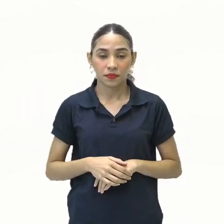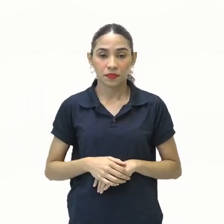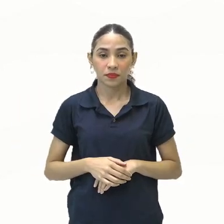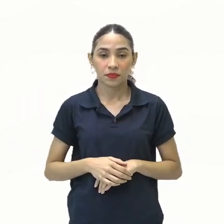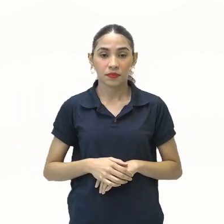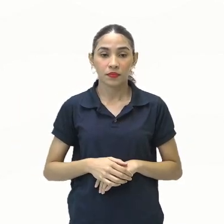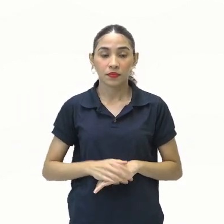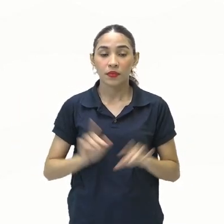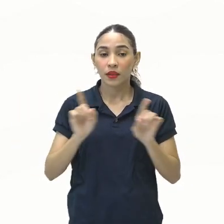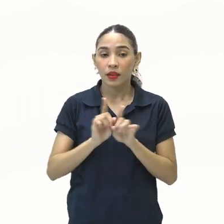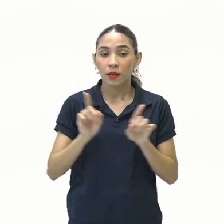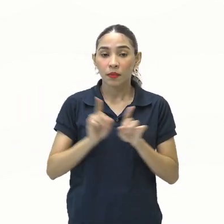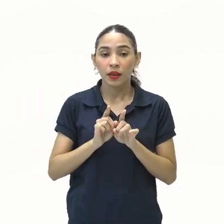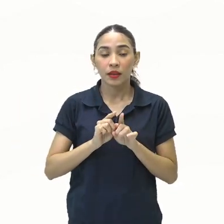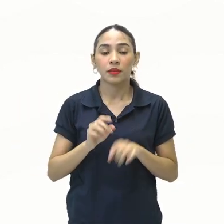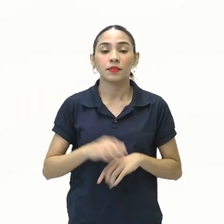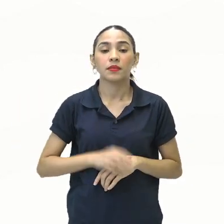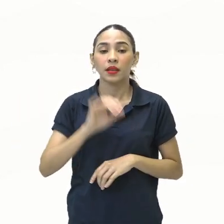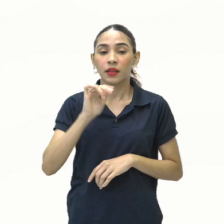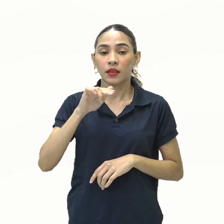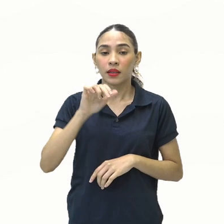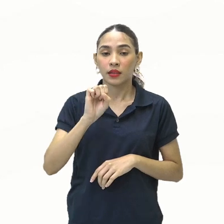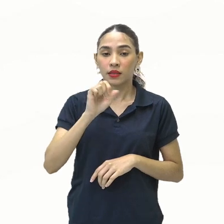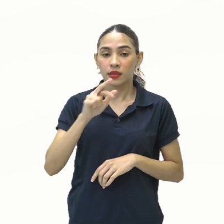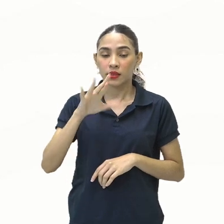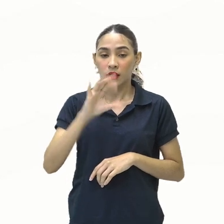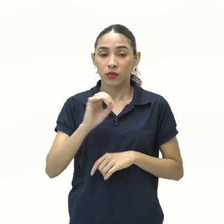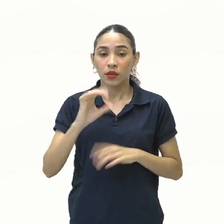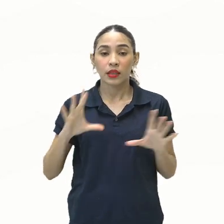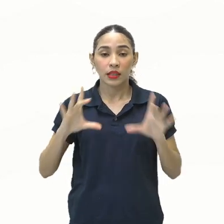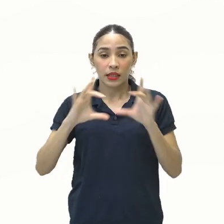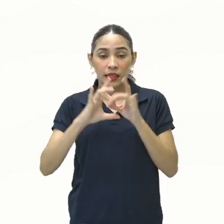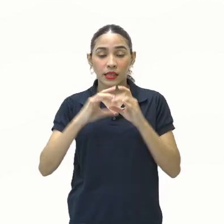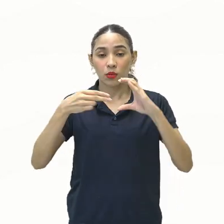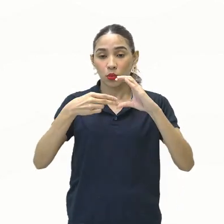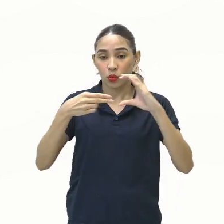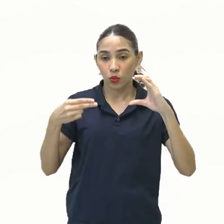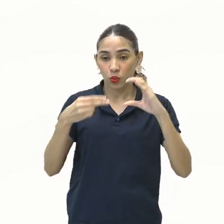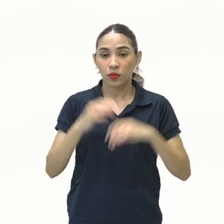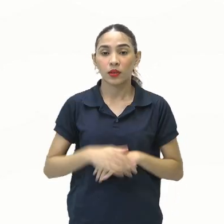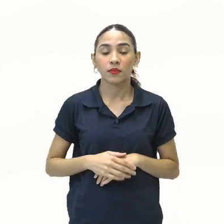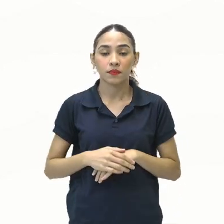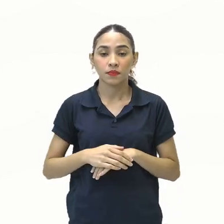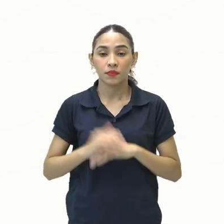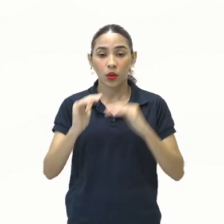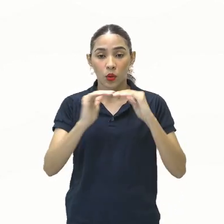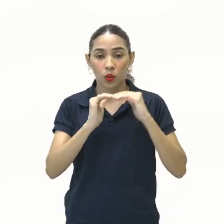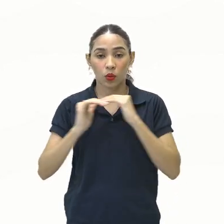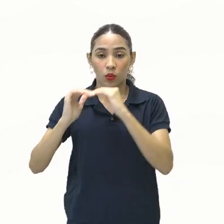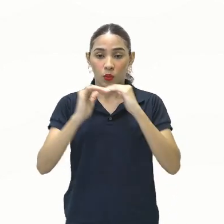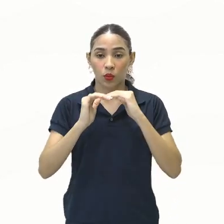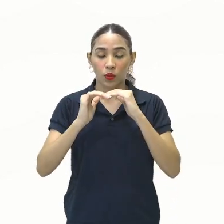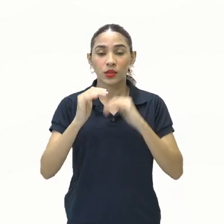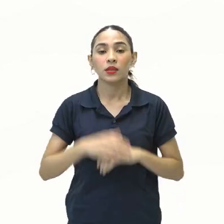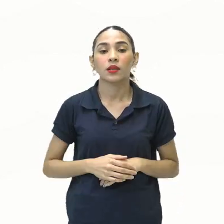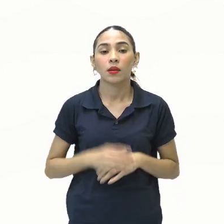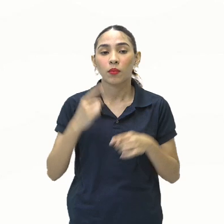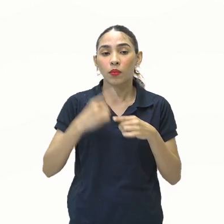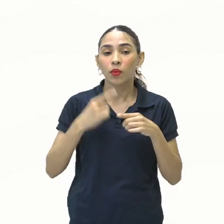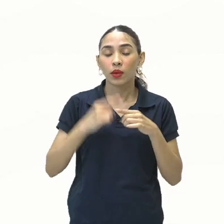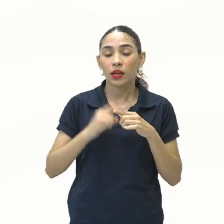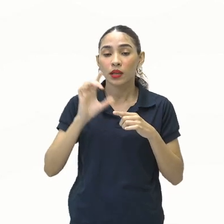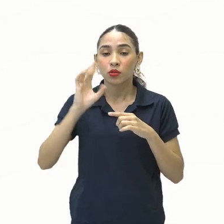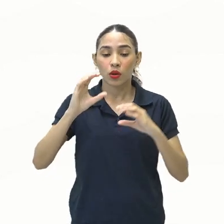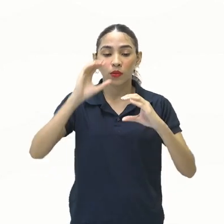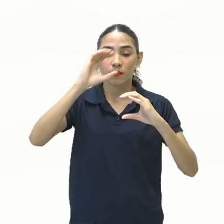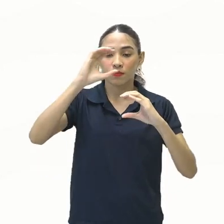Ela é insaturada, porque tem ligações duplas. E ela é homogênea, ou seja, homocíclica, porque só tem